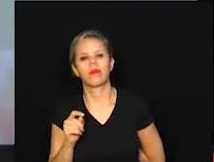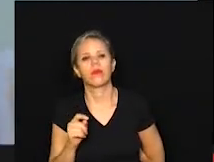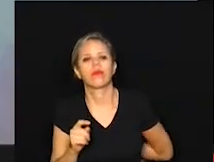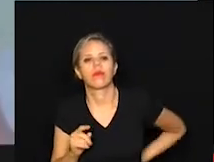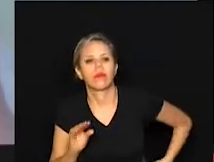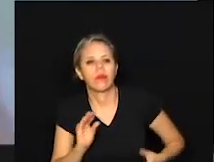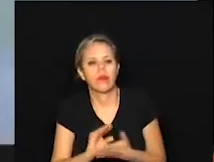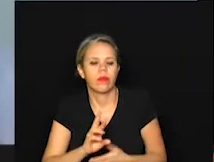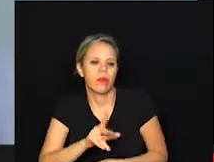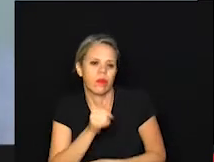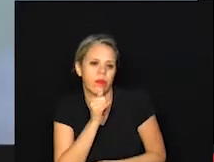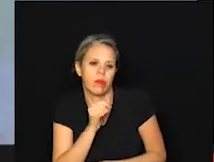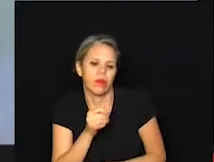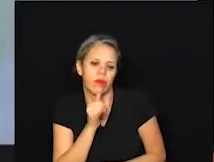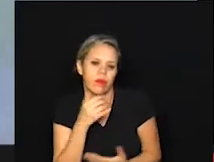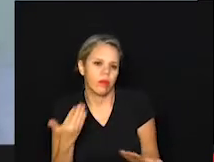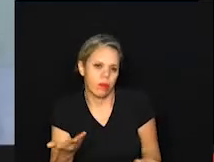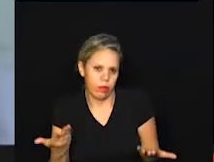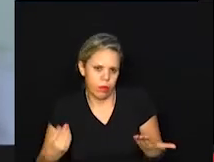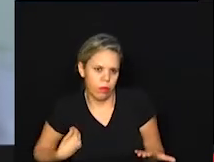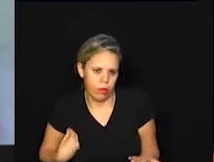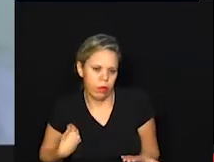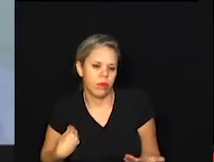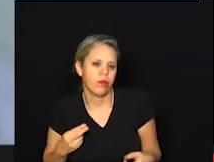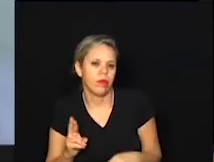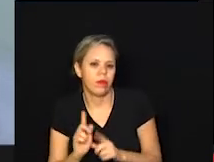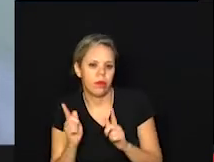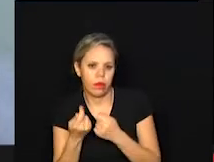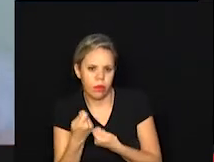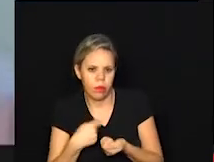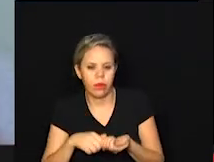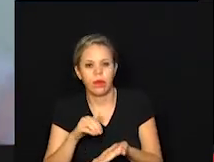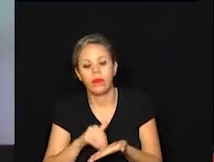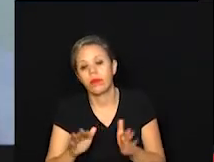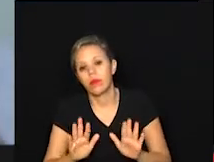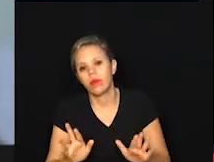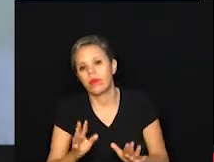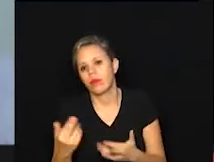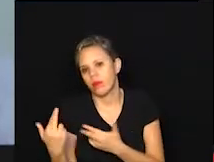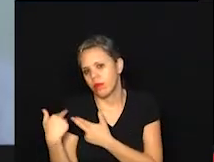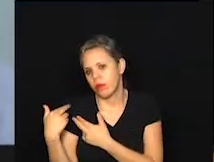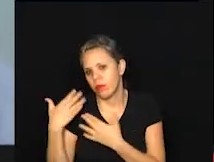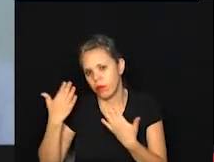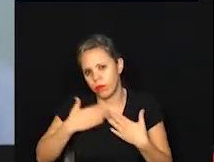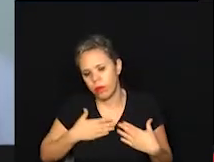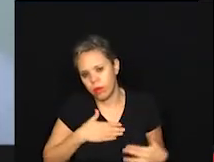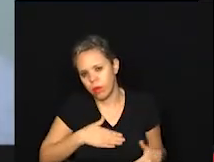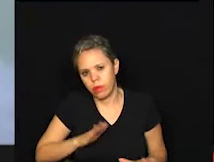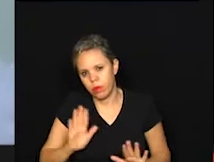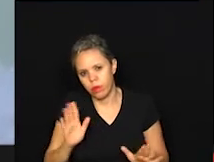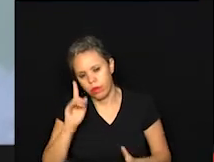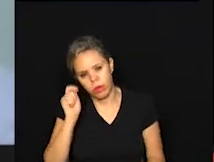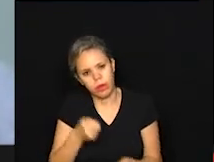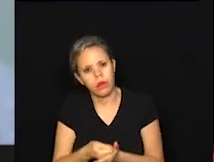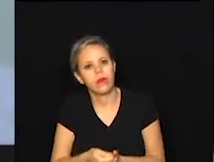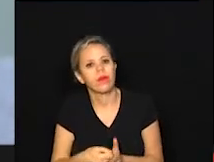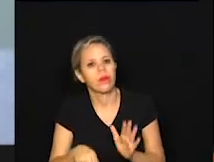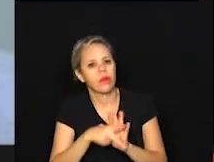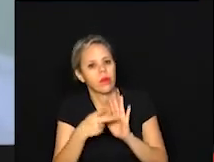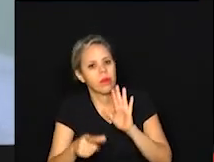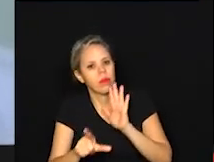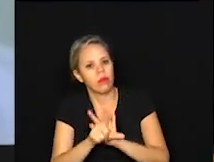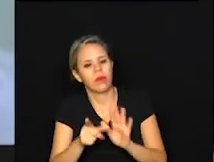destinação não é, por exemplo, hoje eu estou como gestora da pasta, não é meu bel prazer, não é eu que decido. A própria